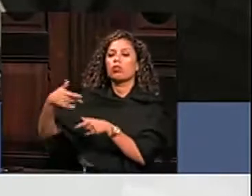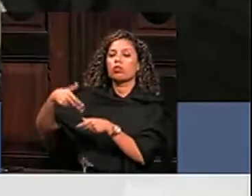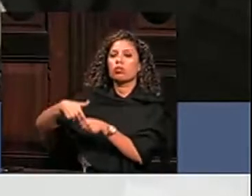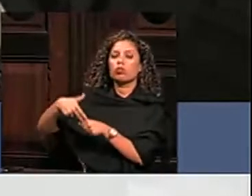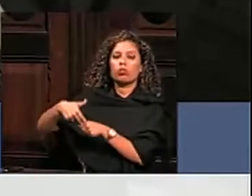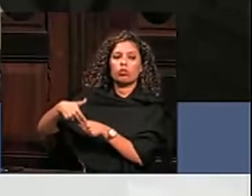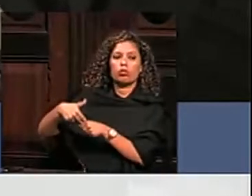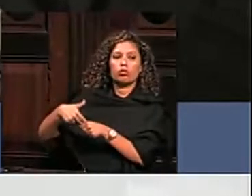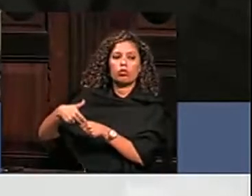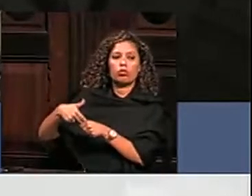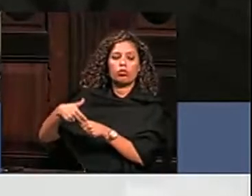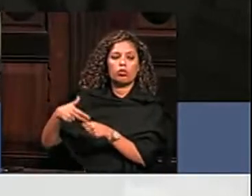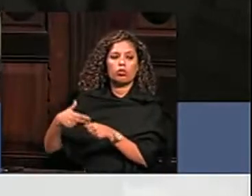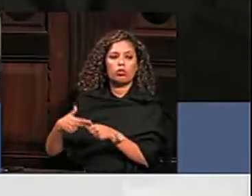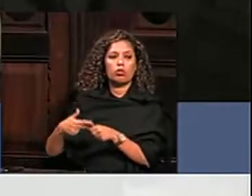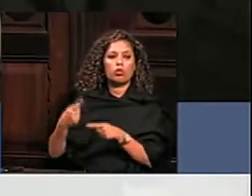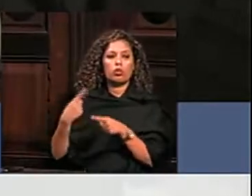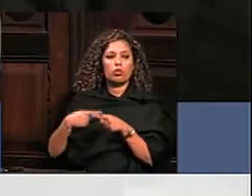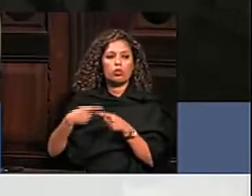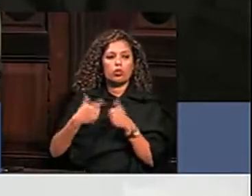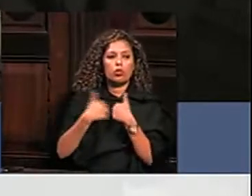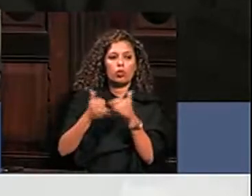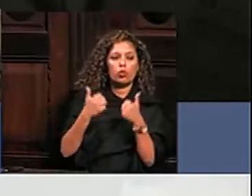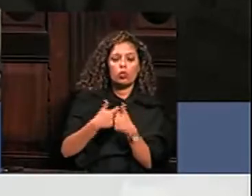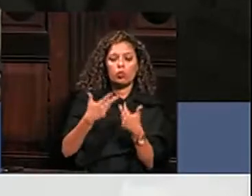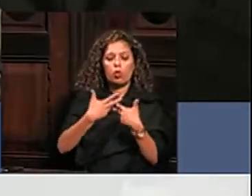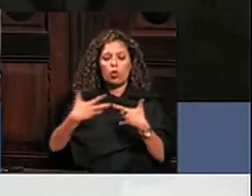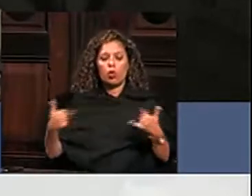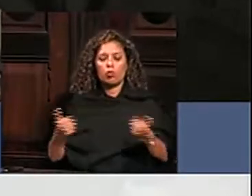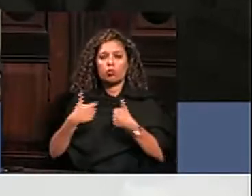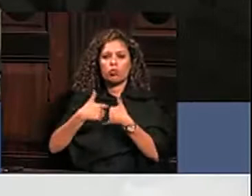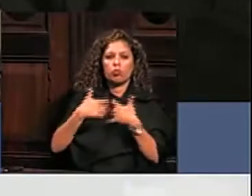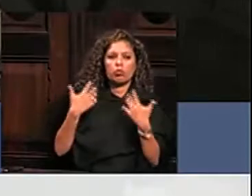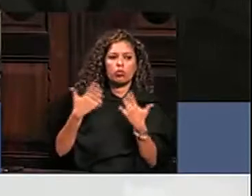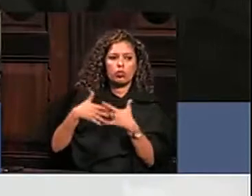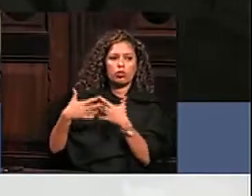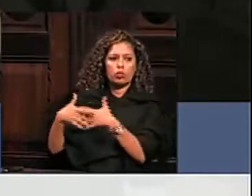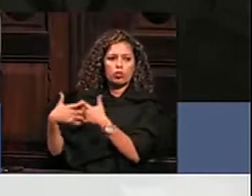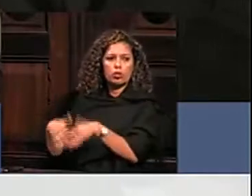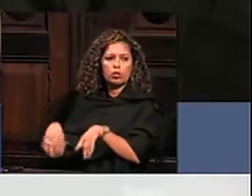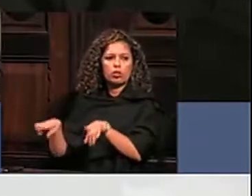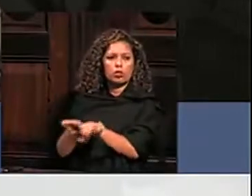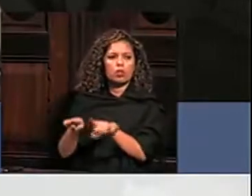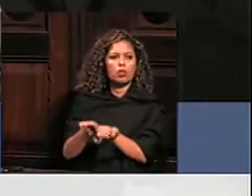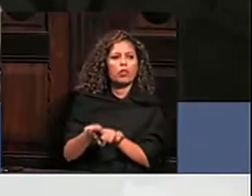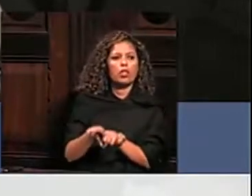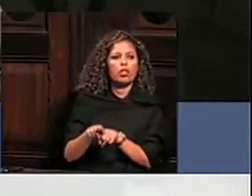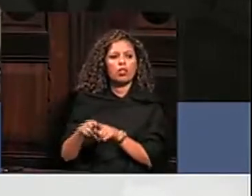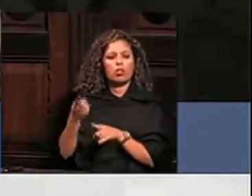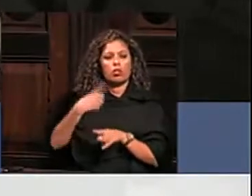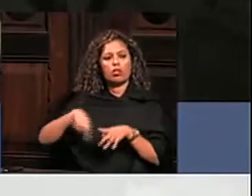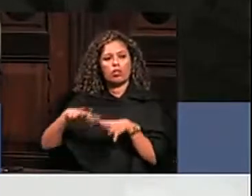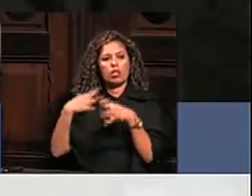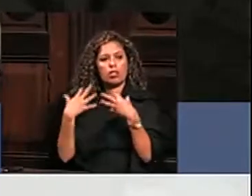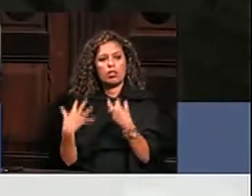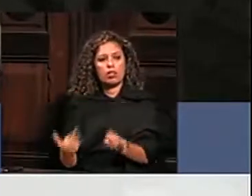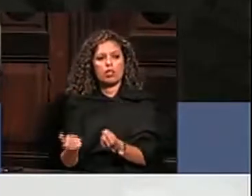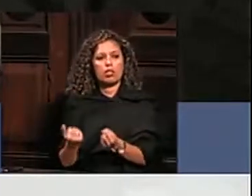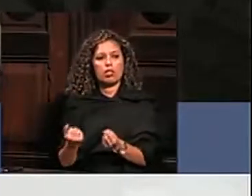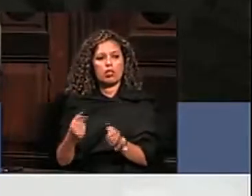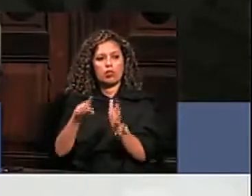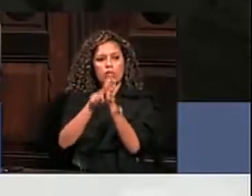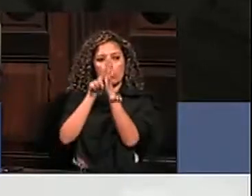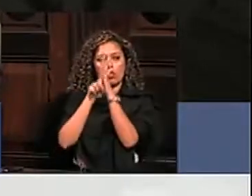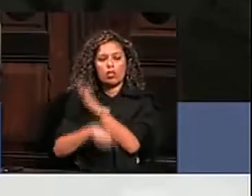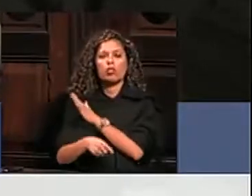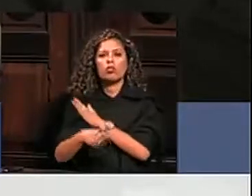favorecer o setor do transporte dos caminhoneiros. Mas também coloquei minha posição clara que eu era favorável também à redução da